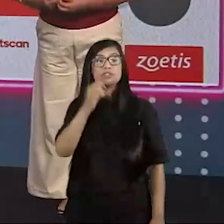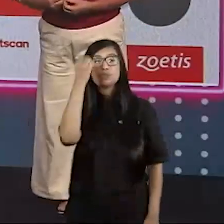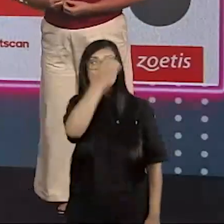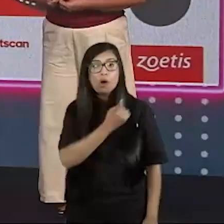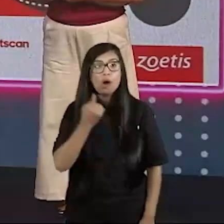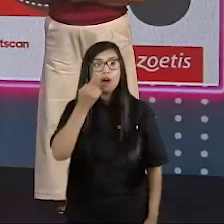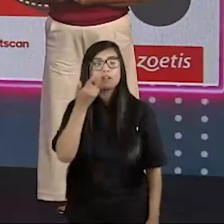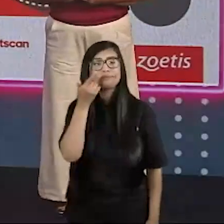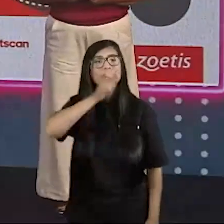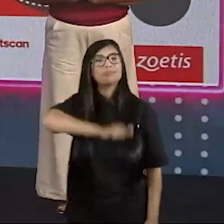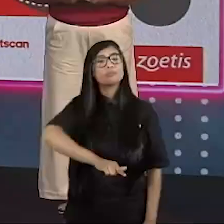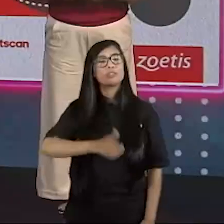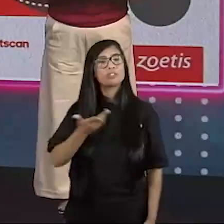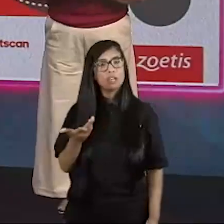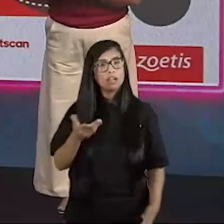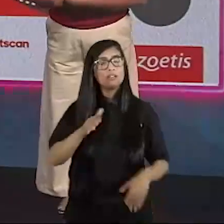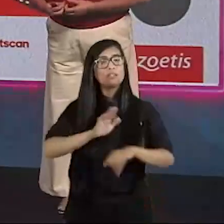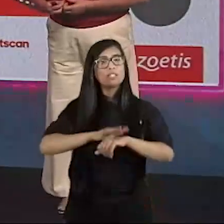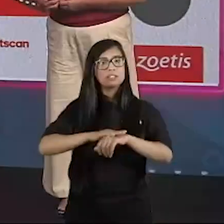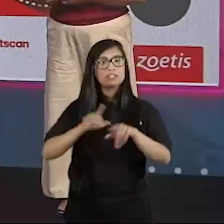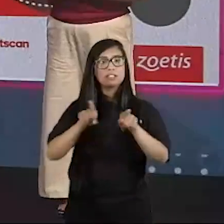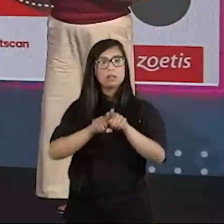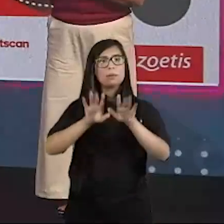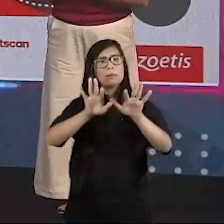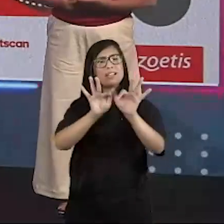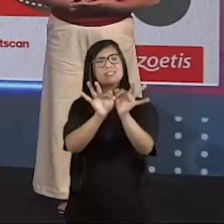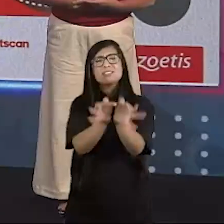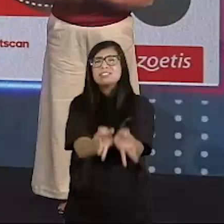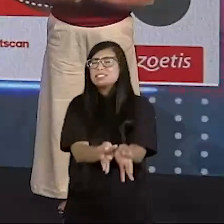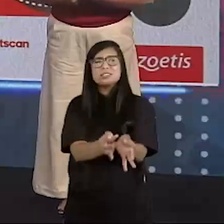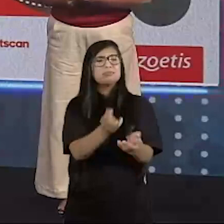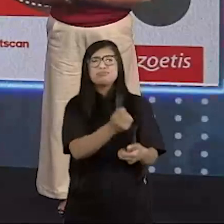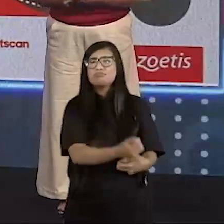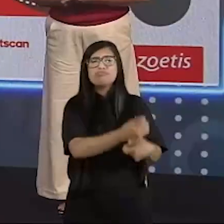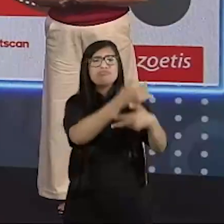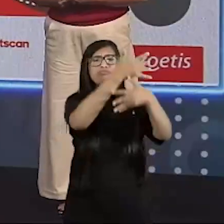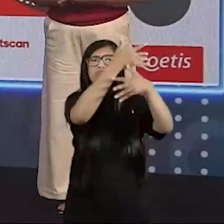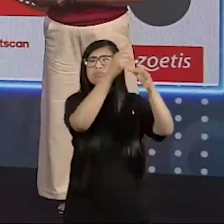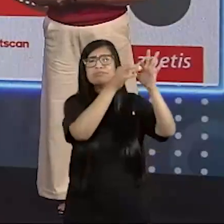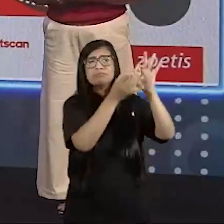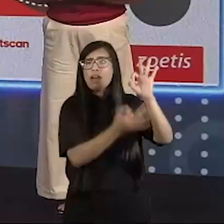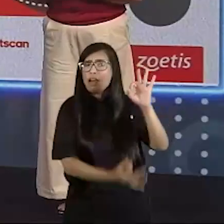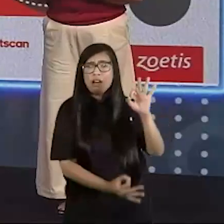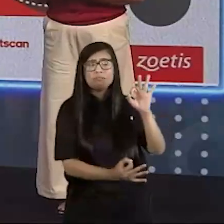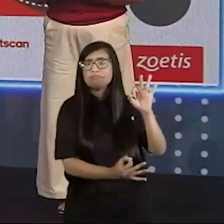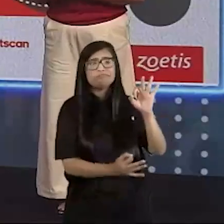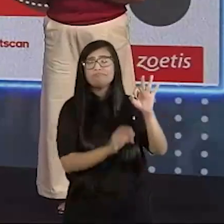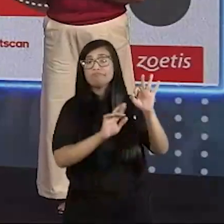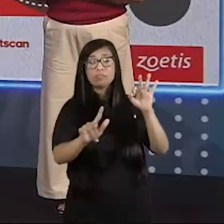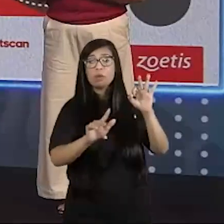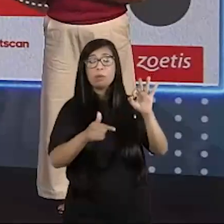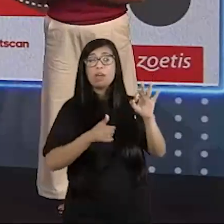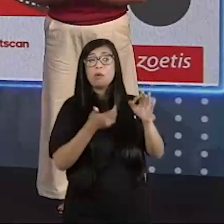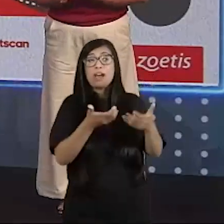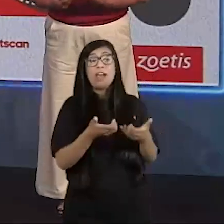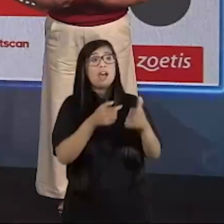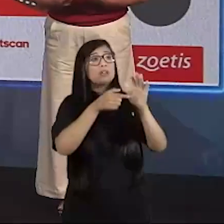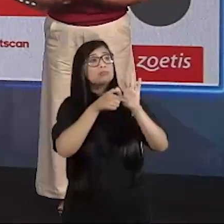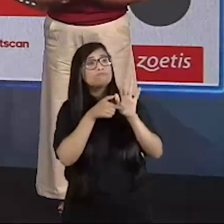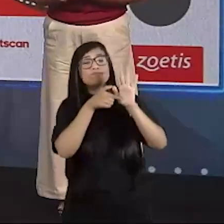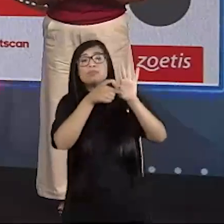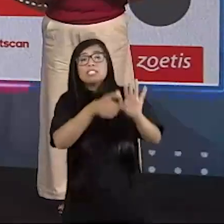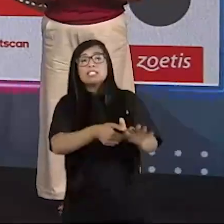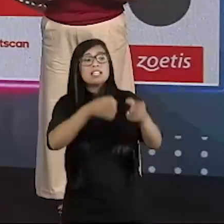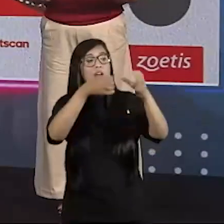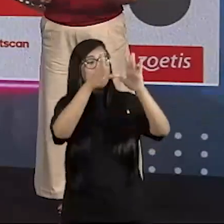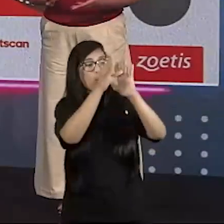Mas o que eu quero é trazer de forma simples, de forma prática, o nosso dia a dia. O que eu quero é mostrar para